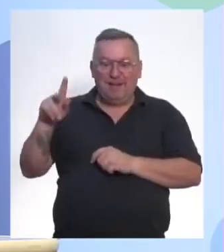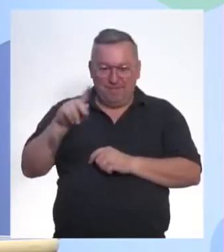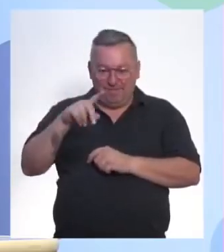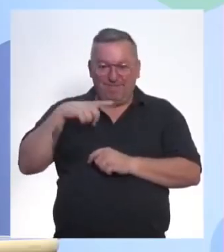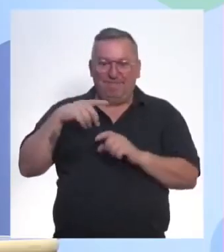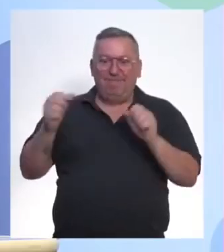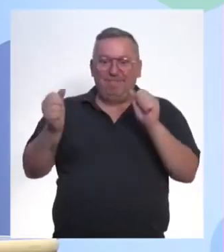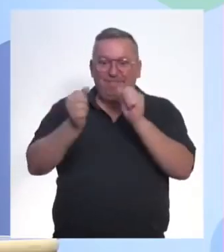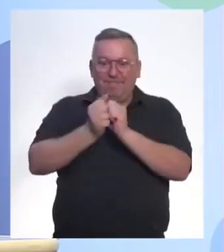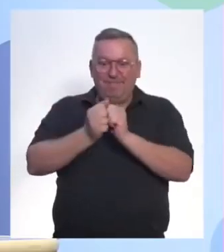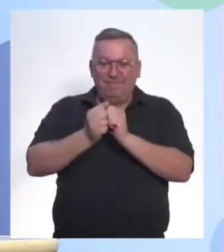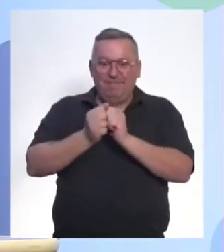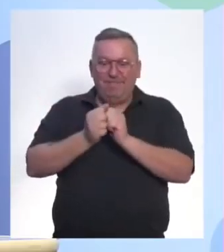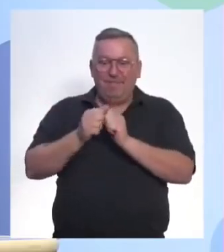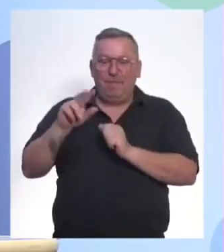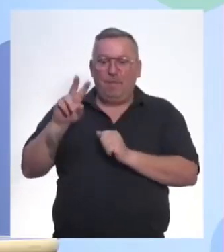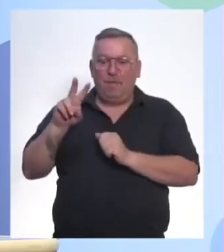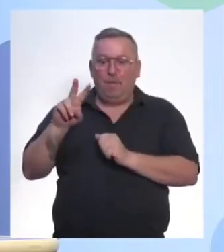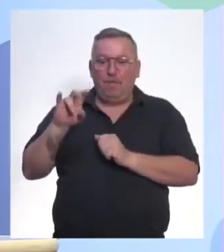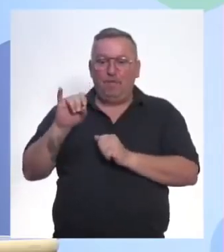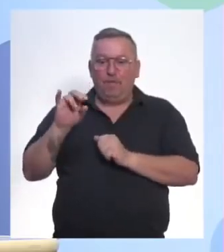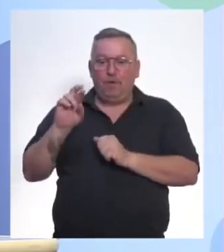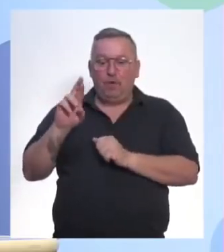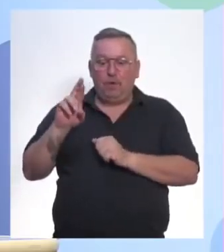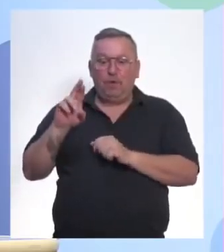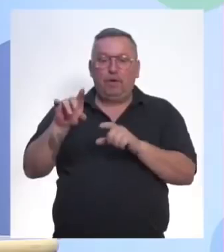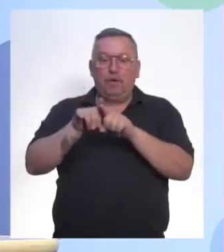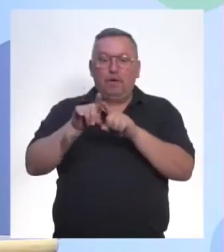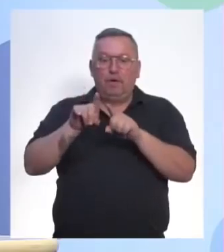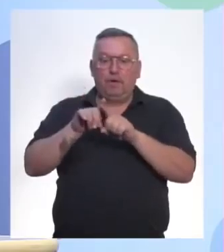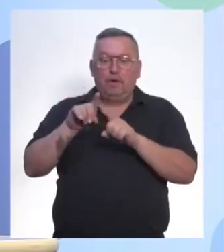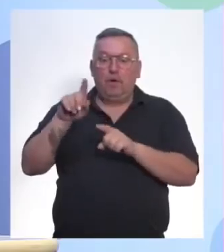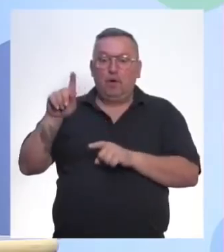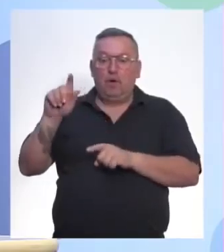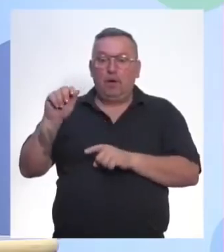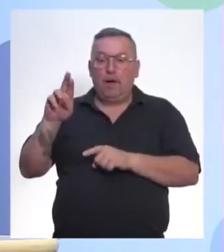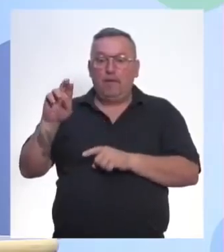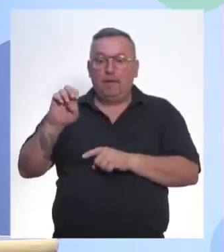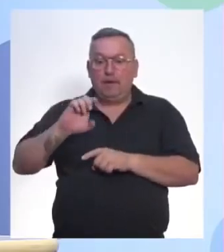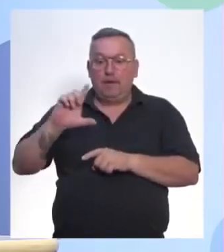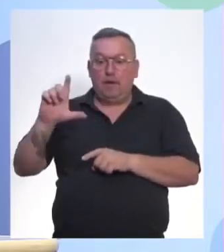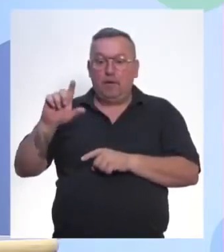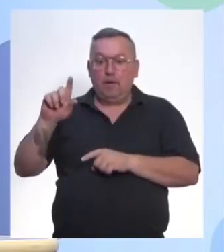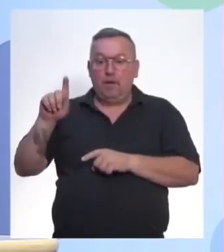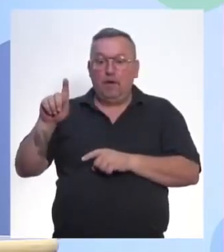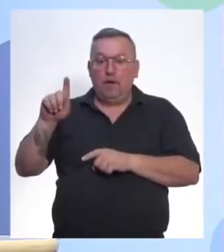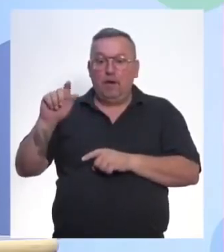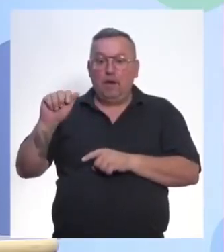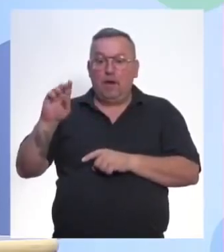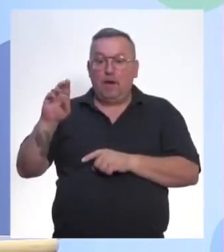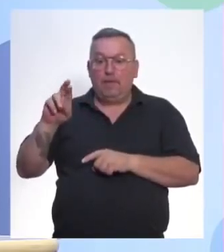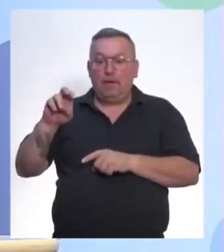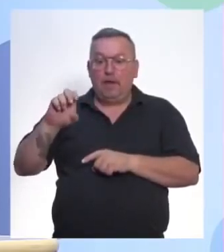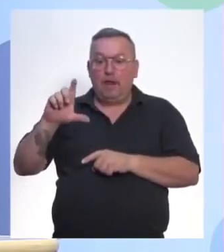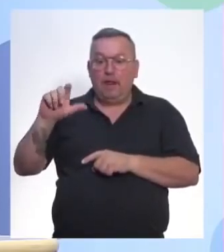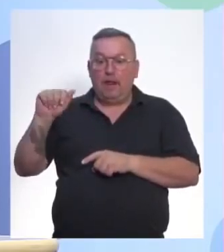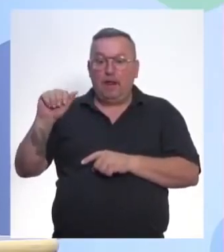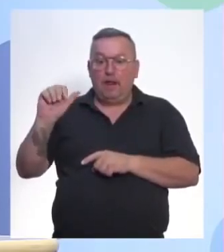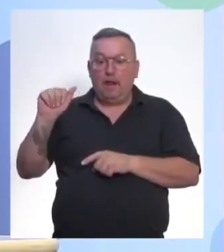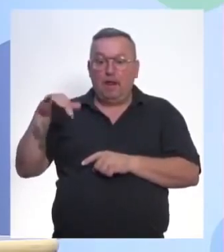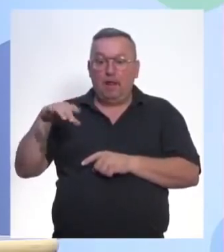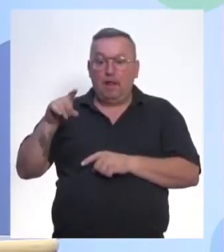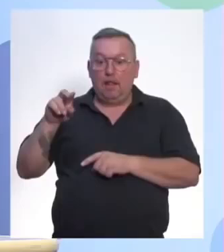com a gente, assim como o Vitor, o Gabriel, a Gabriela, o